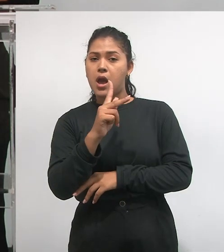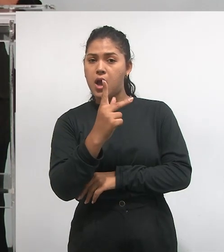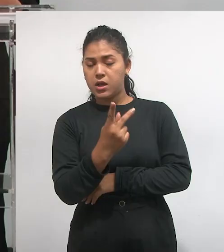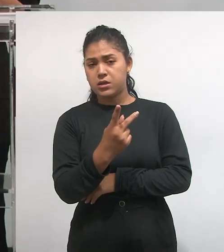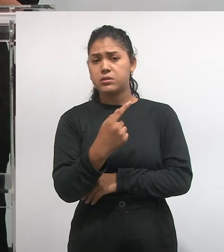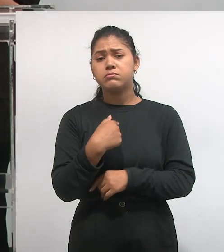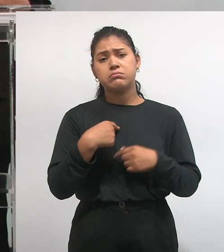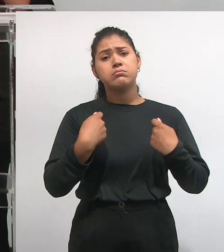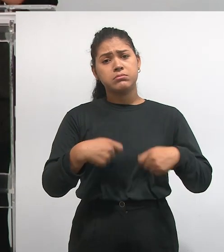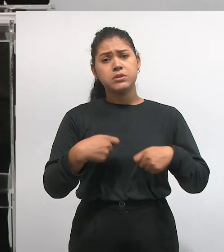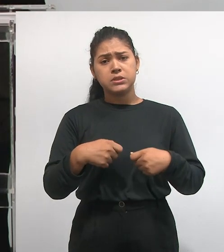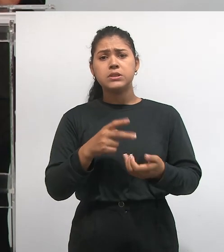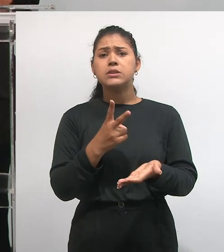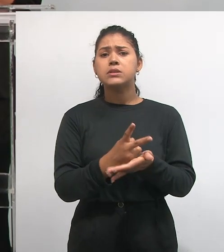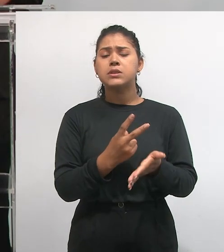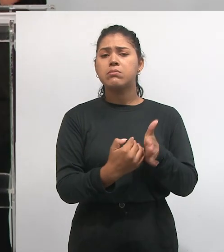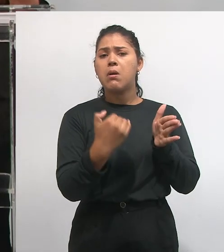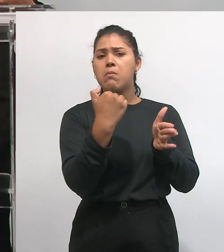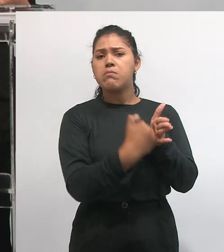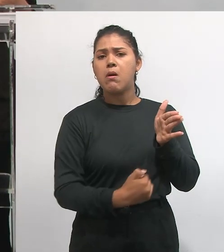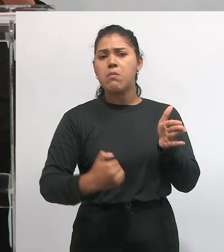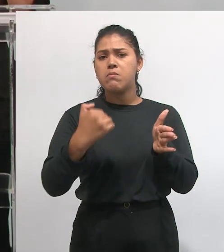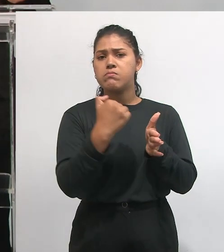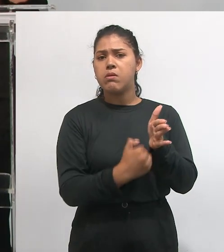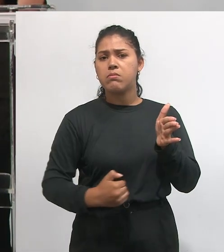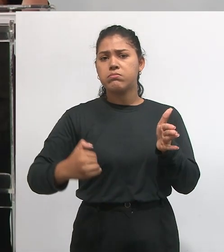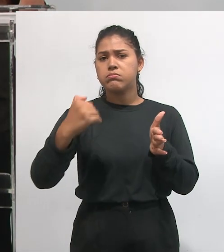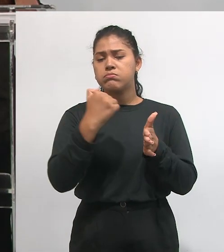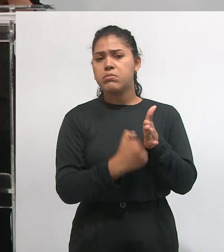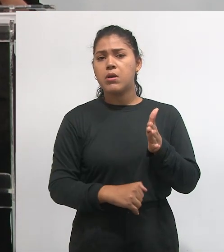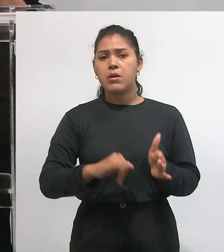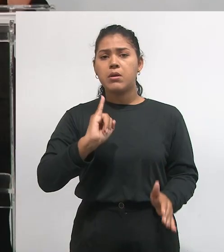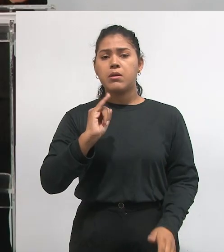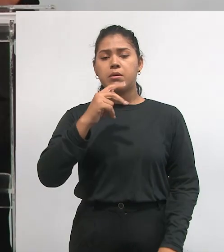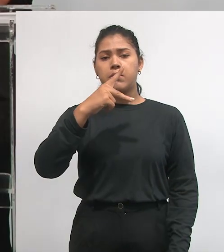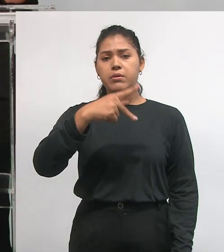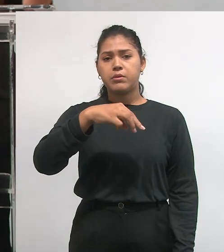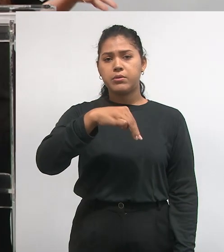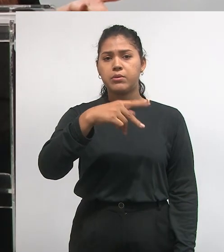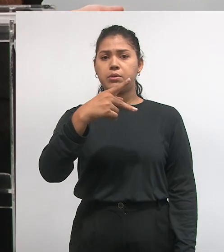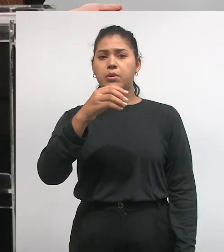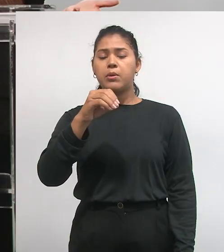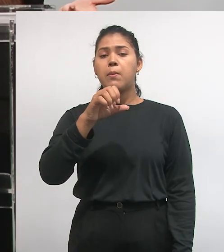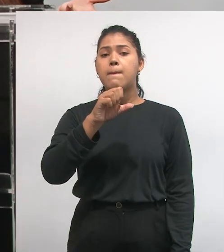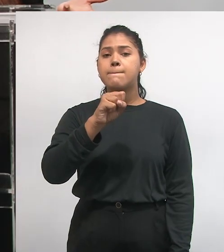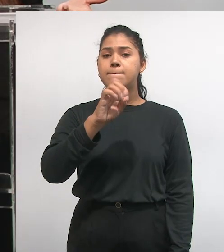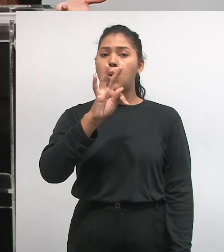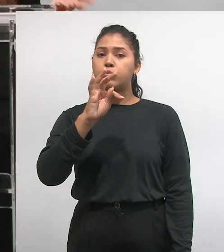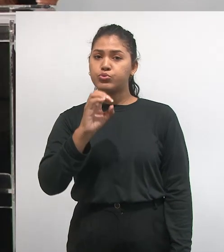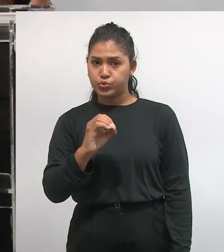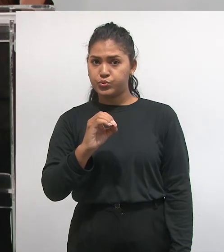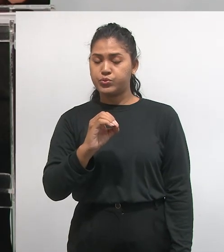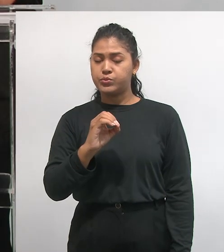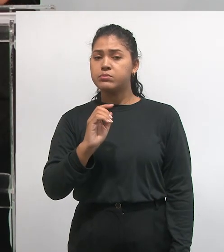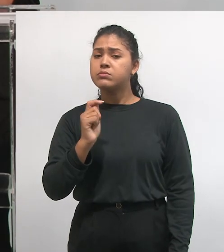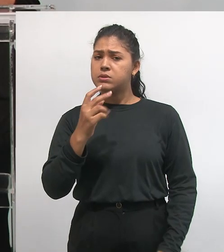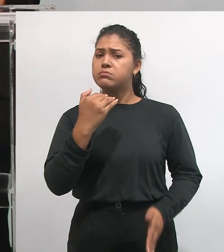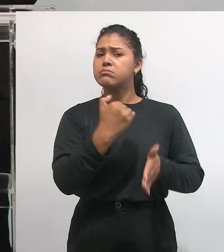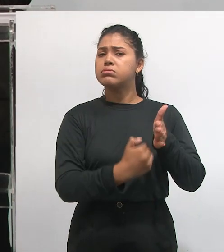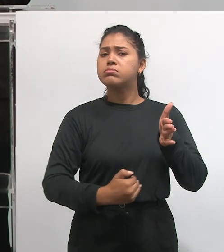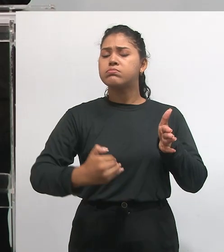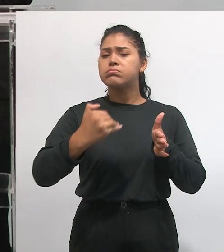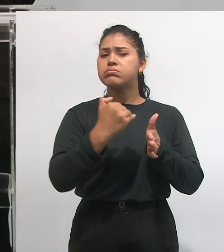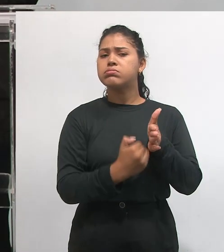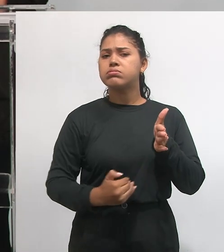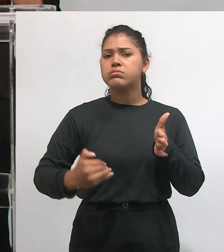precisam automaticamente já descontar, reter o meu imposto de renda, ou seja, o imposto de renda retido na fonte, né? E